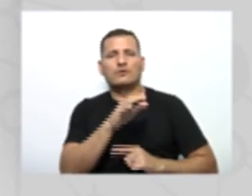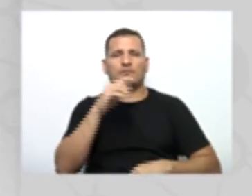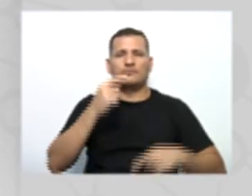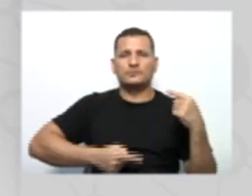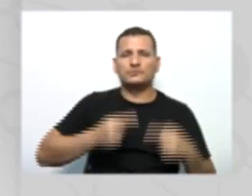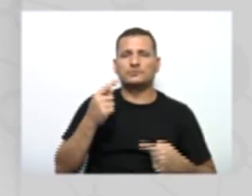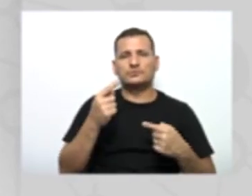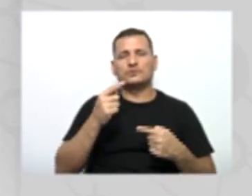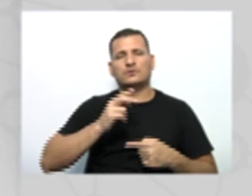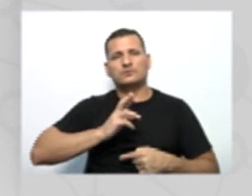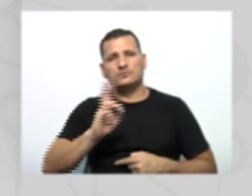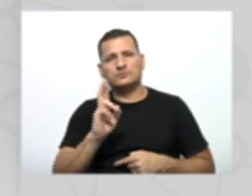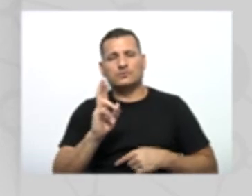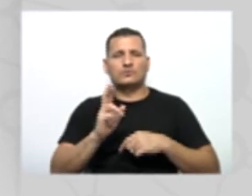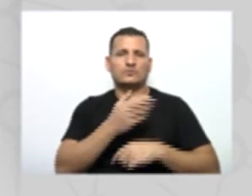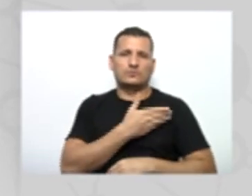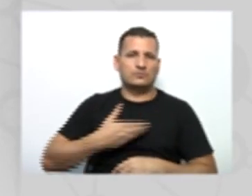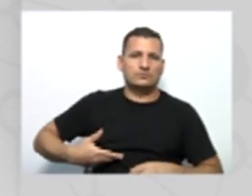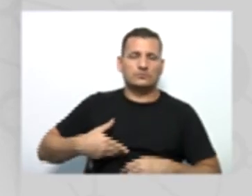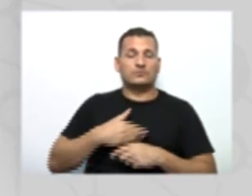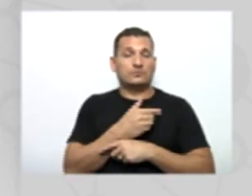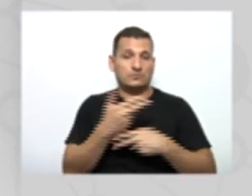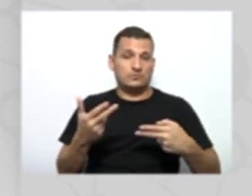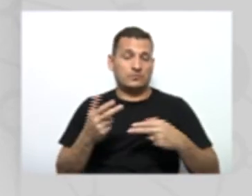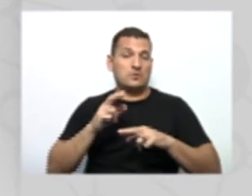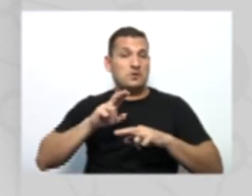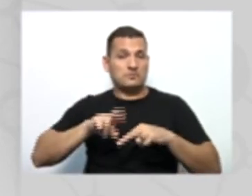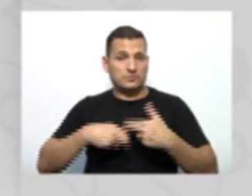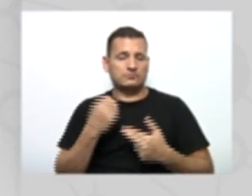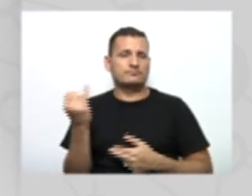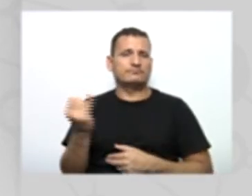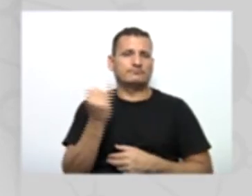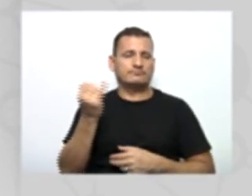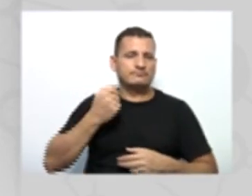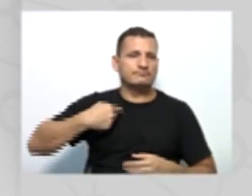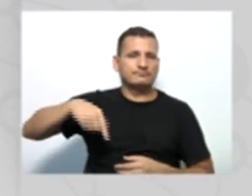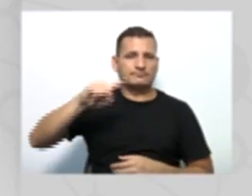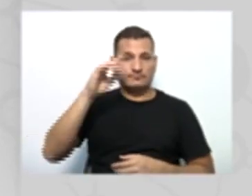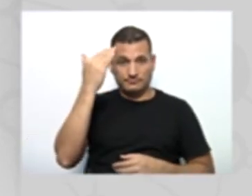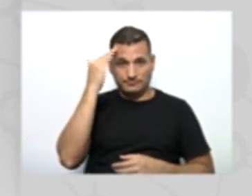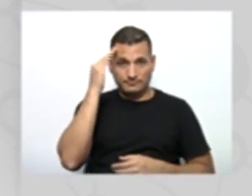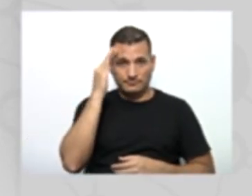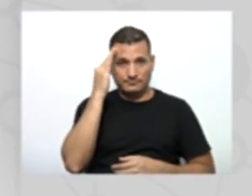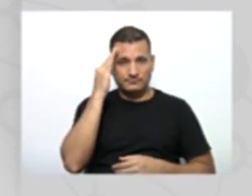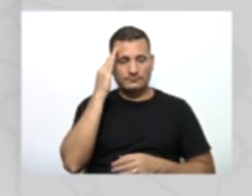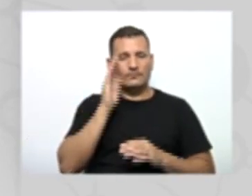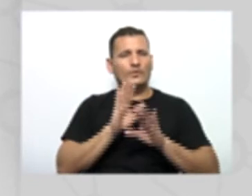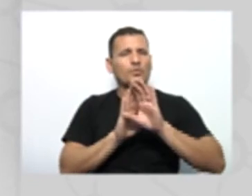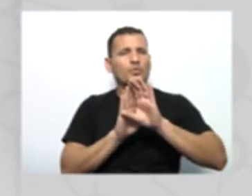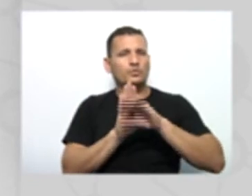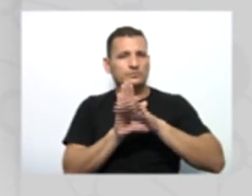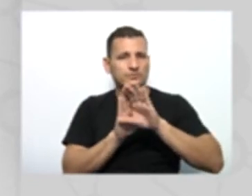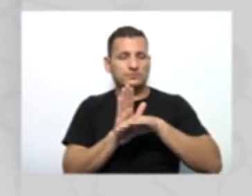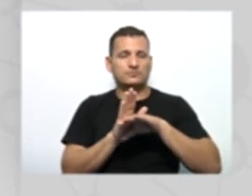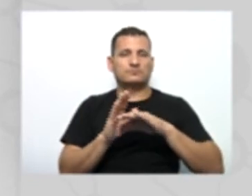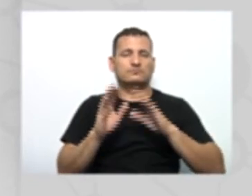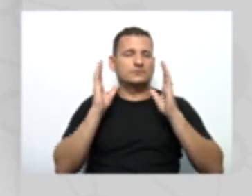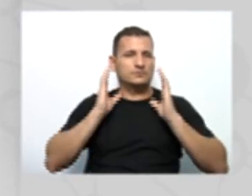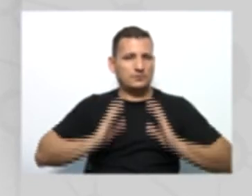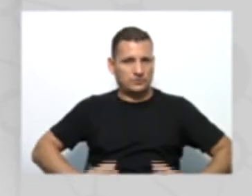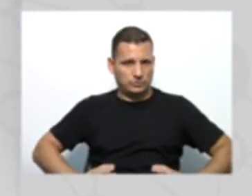que nós podemos nos comportar e devemos nos comportar dentro da vida em sociedade. Então, é fundamental essa compreensão do conceito